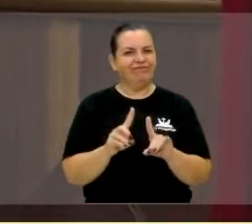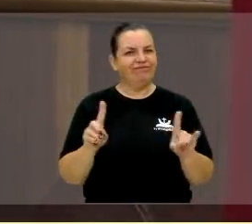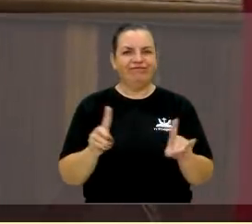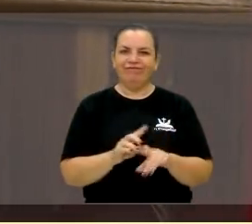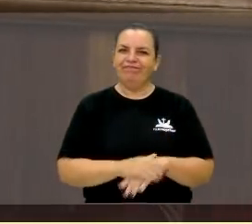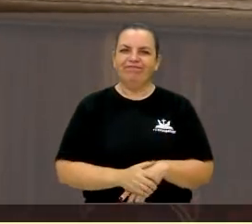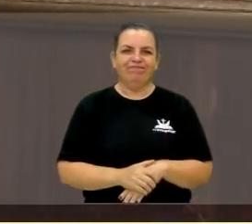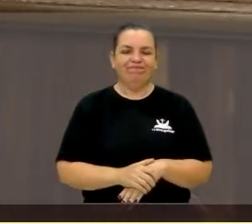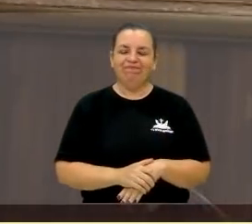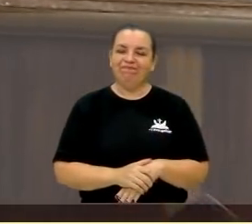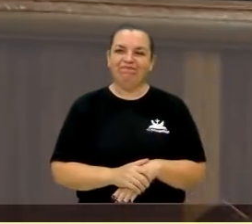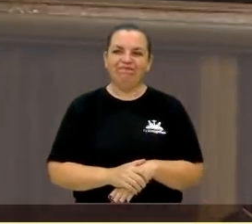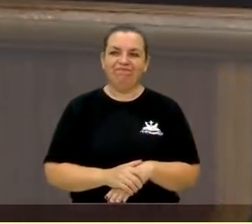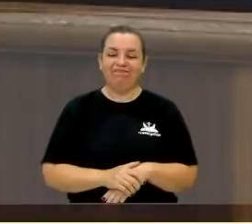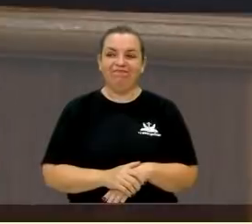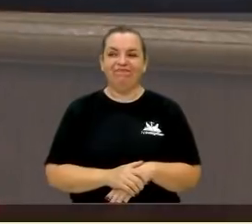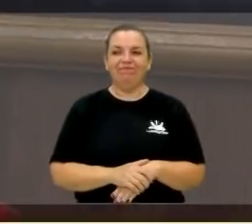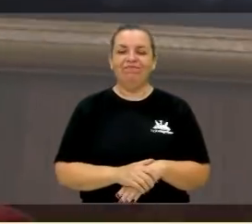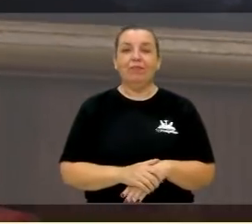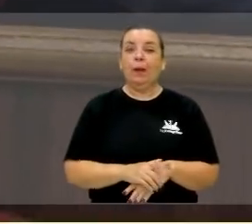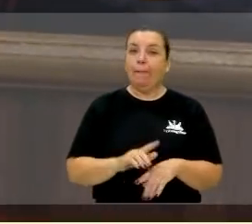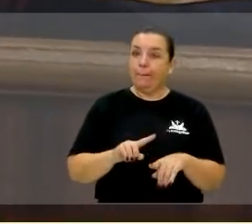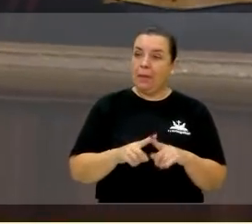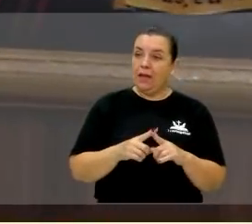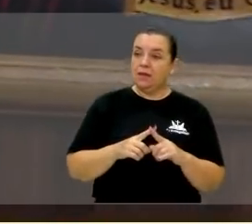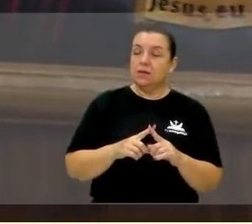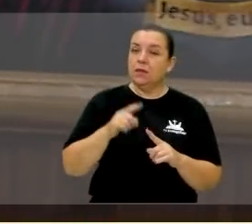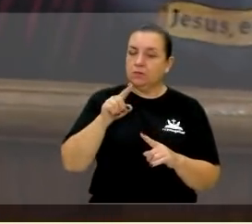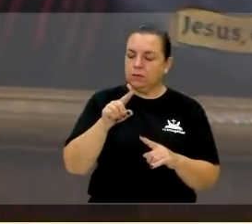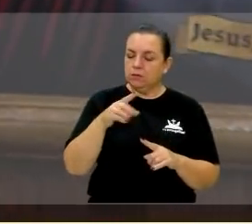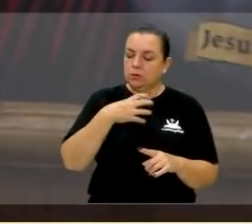Meus irmãos, na matéria da confiança,